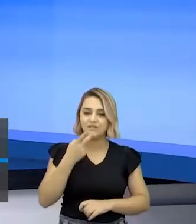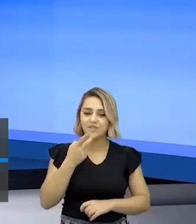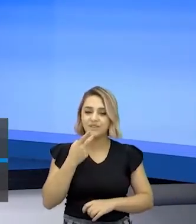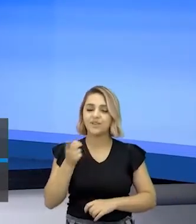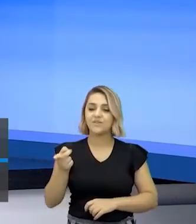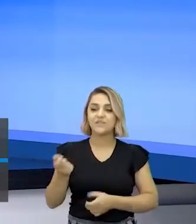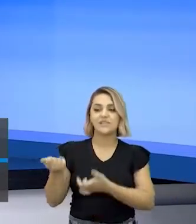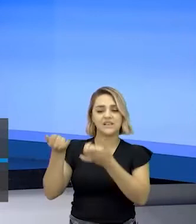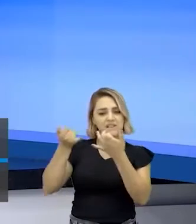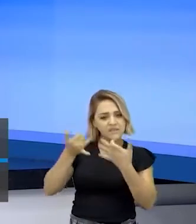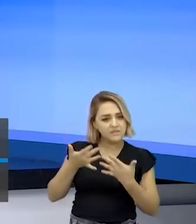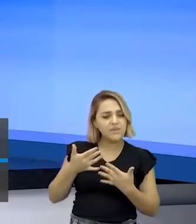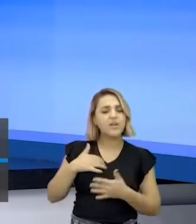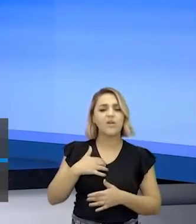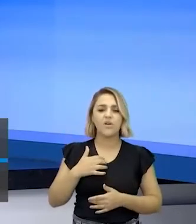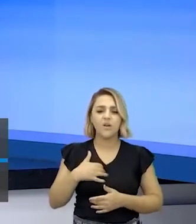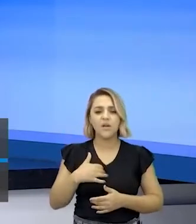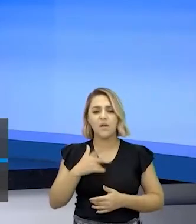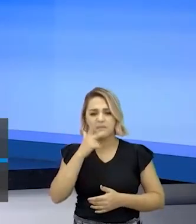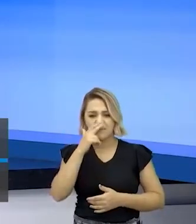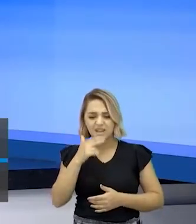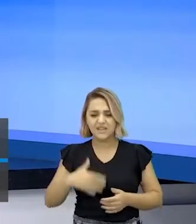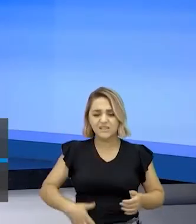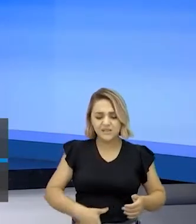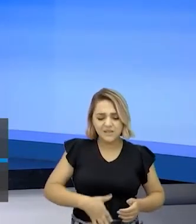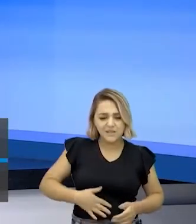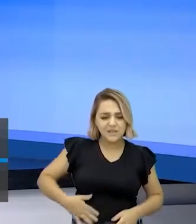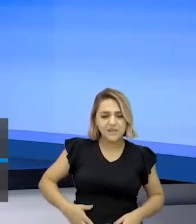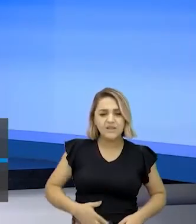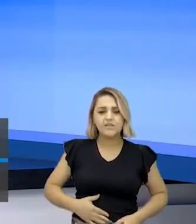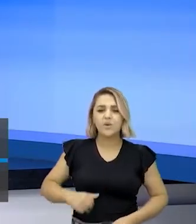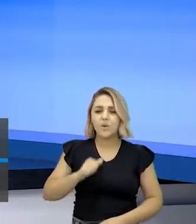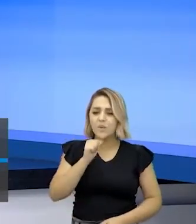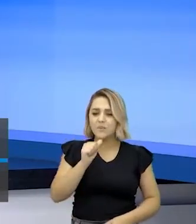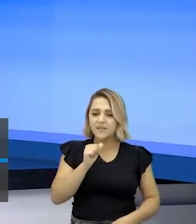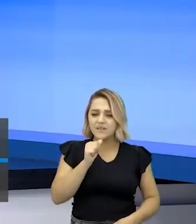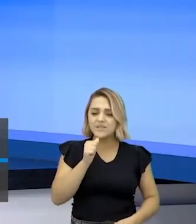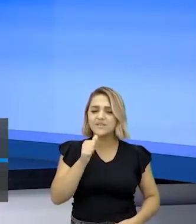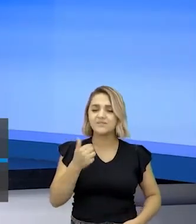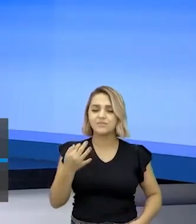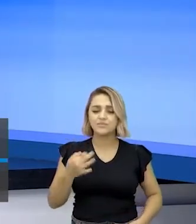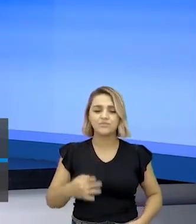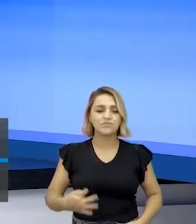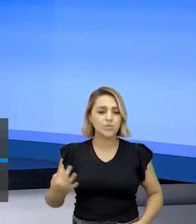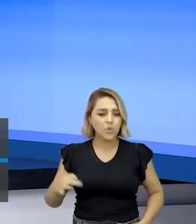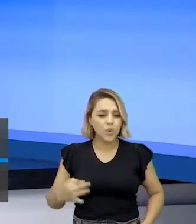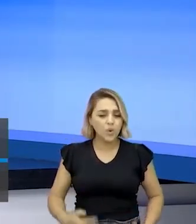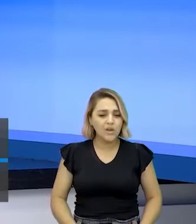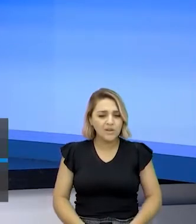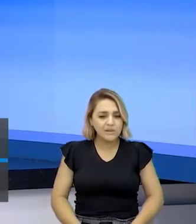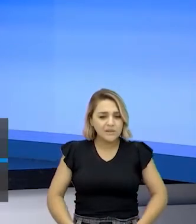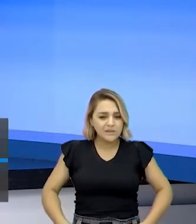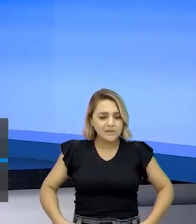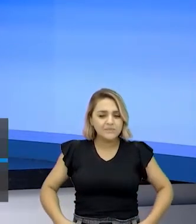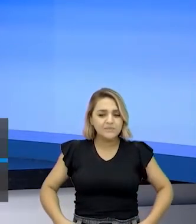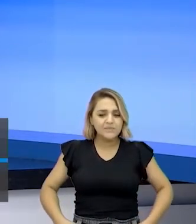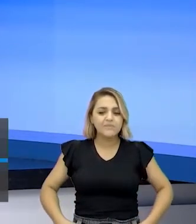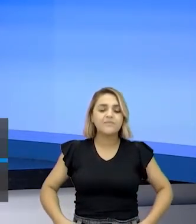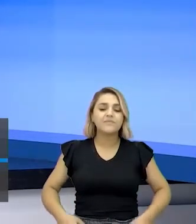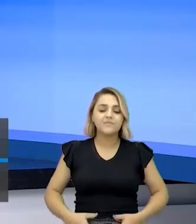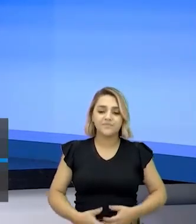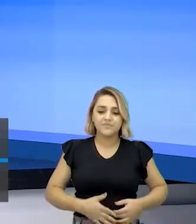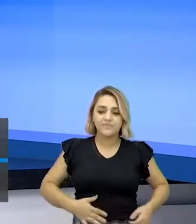me relatou, aparentemente uma cólica menstrual, dor no pé da barriga, que pode acontecer antes ou nos